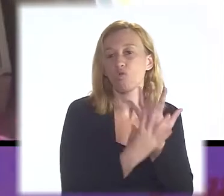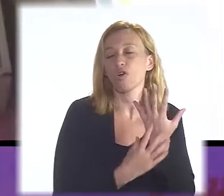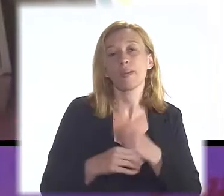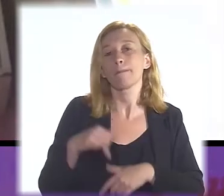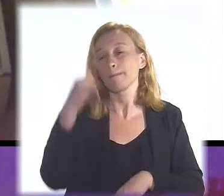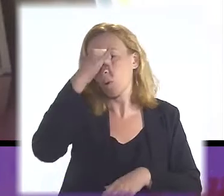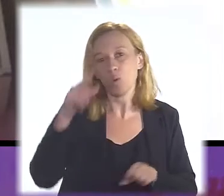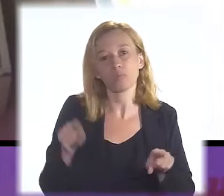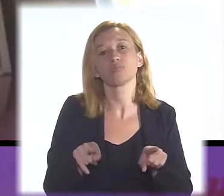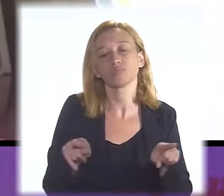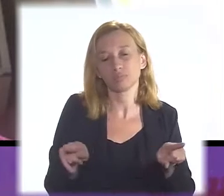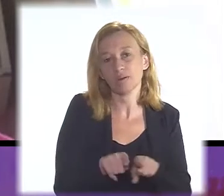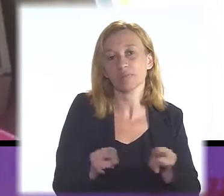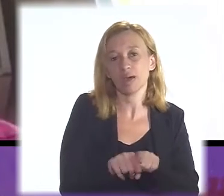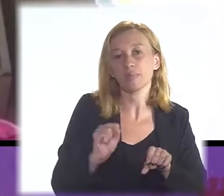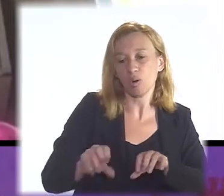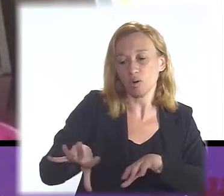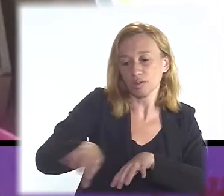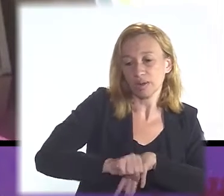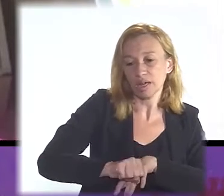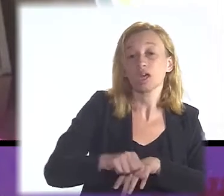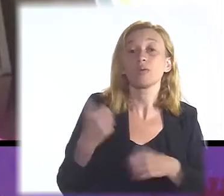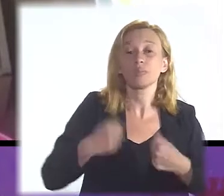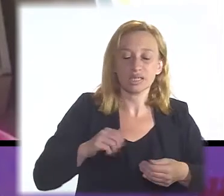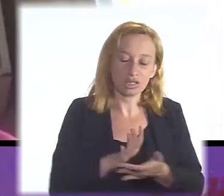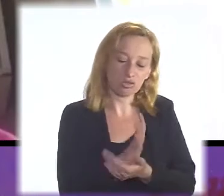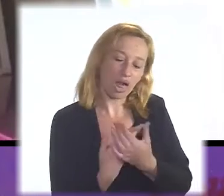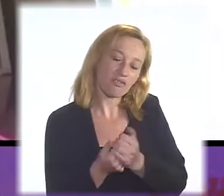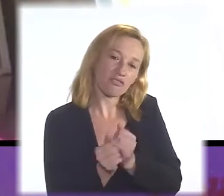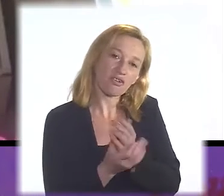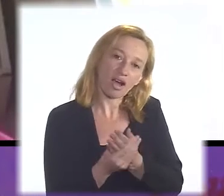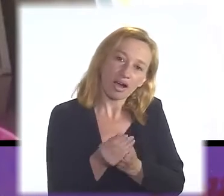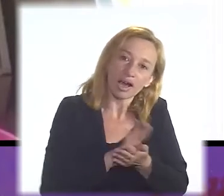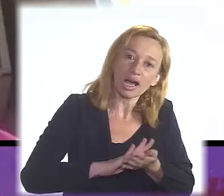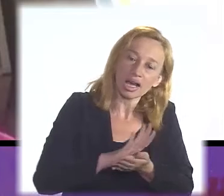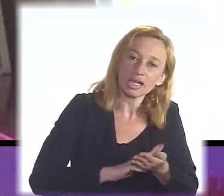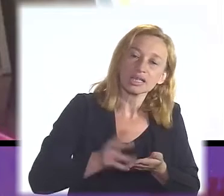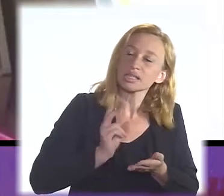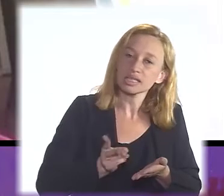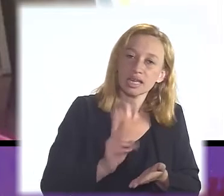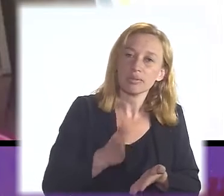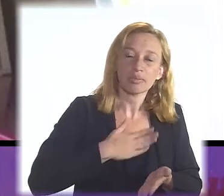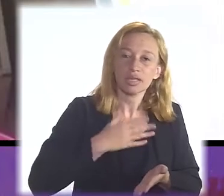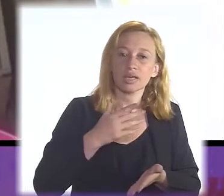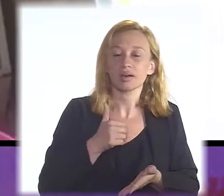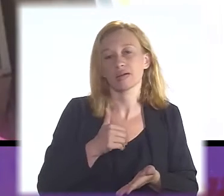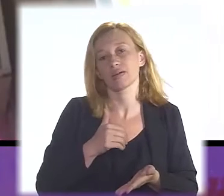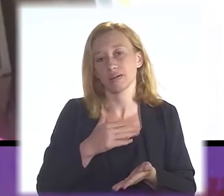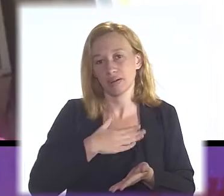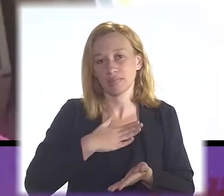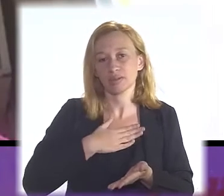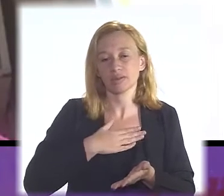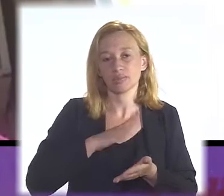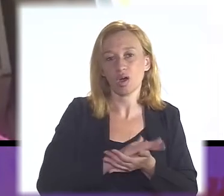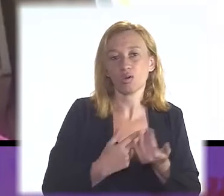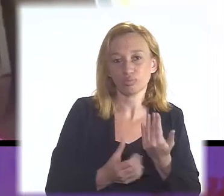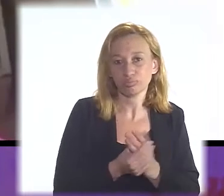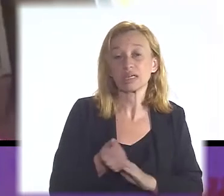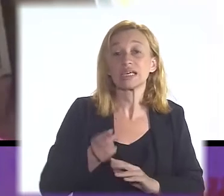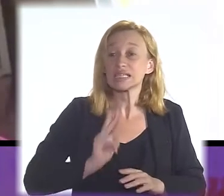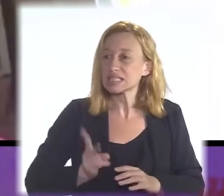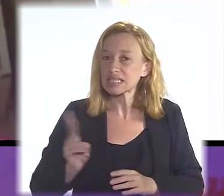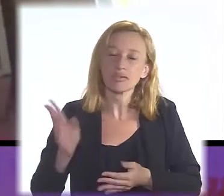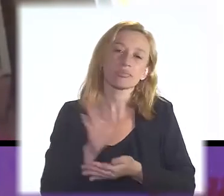na luva também posso passar. O que eu tenho é que lavar frequentemente minhas mãos. Há uma oportunidade de ver uma torneira, água e